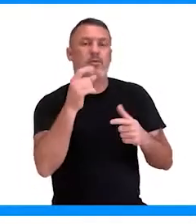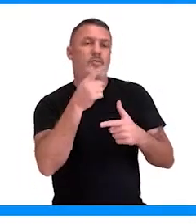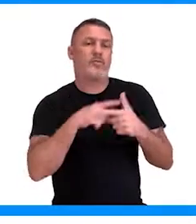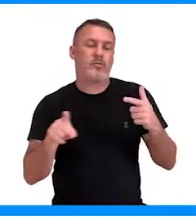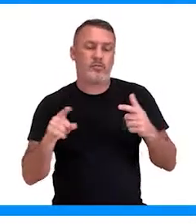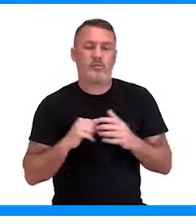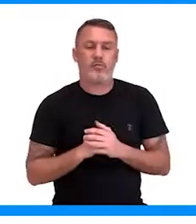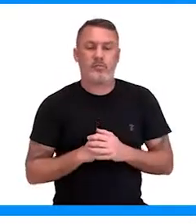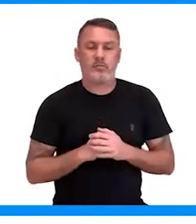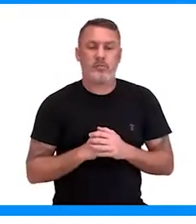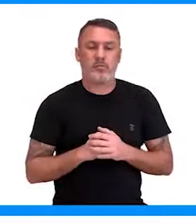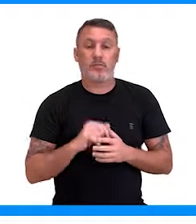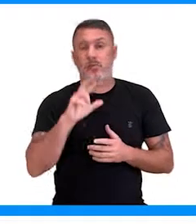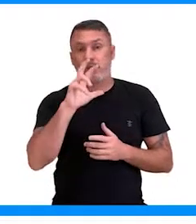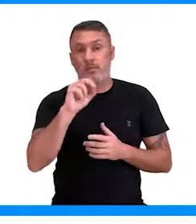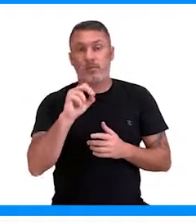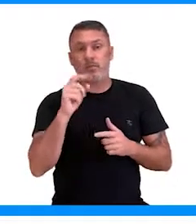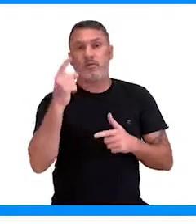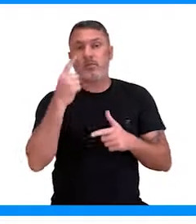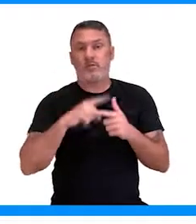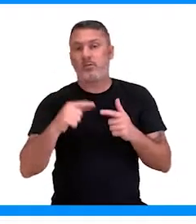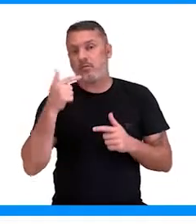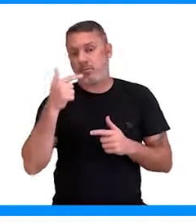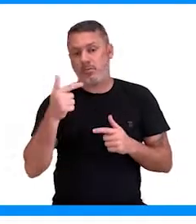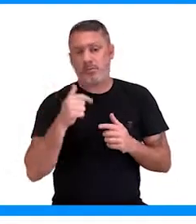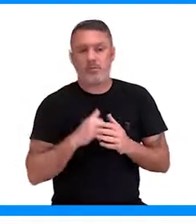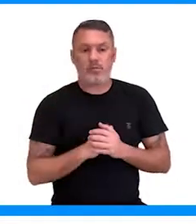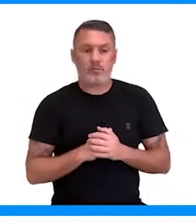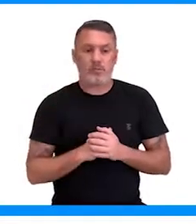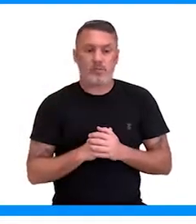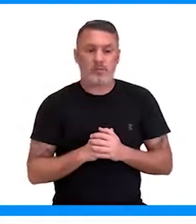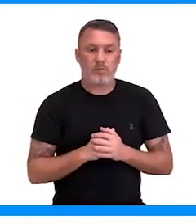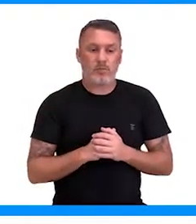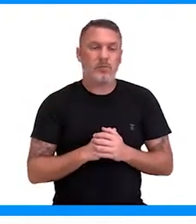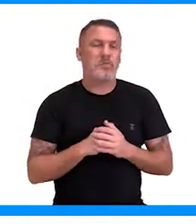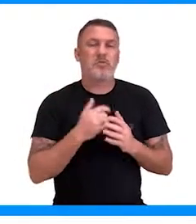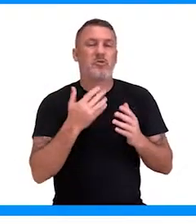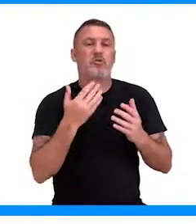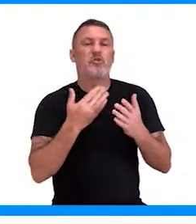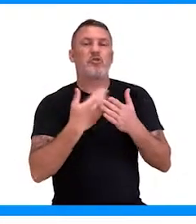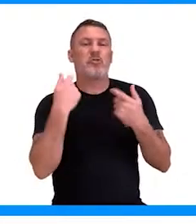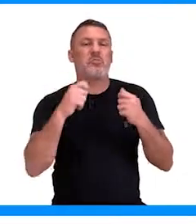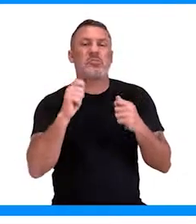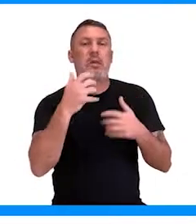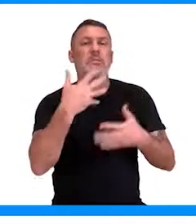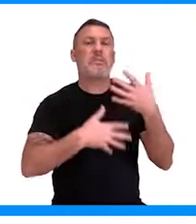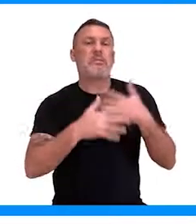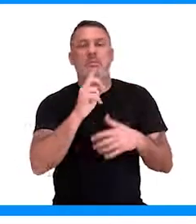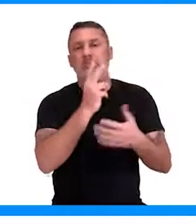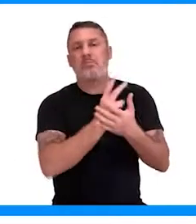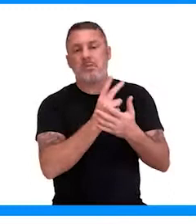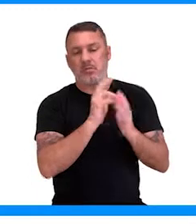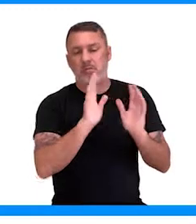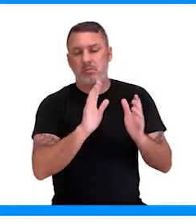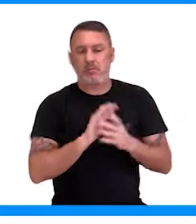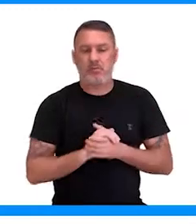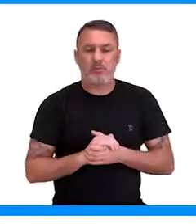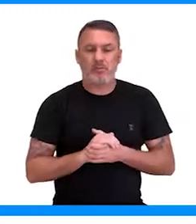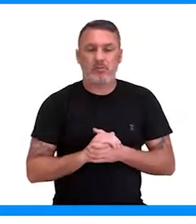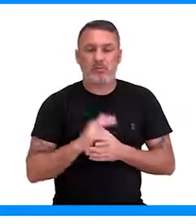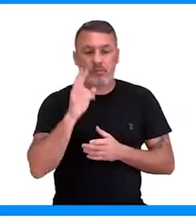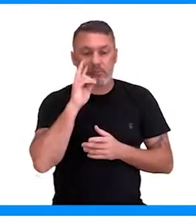dividindo, vai dar 50 raiz de 2. Eu vou deixar esse raiz de 2 que ele não está me atrapalhando aqui, tá bom? Isso